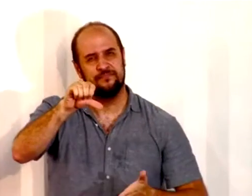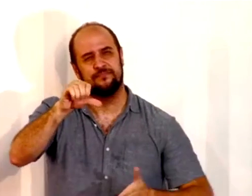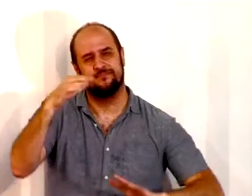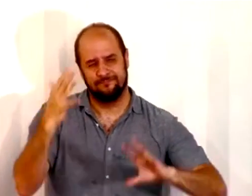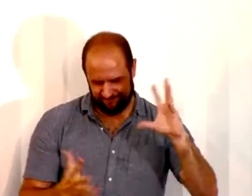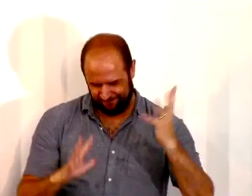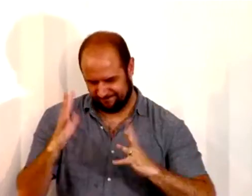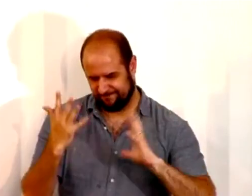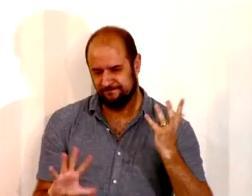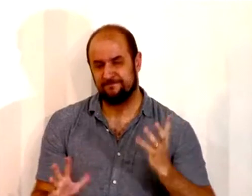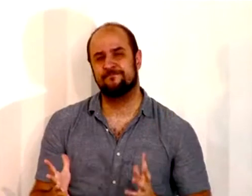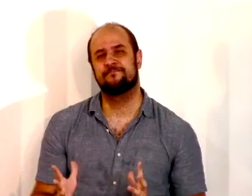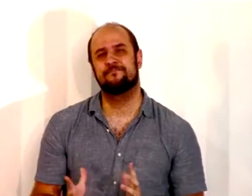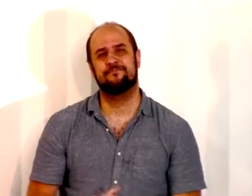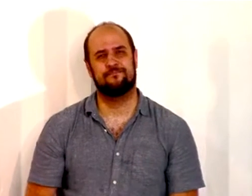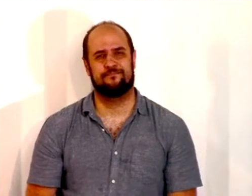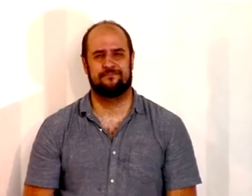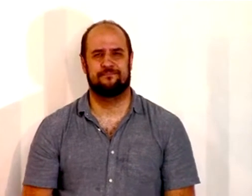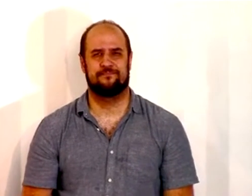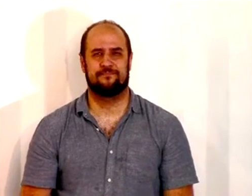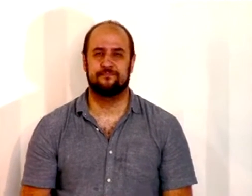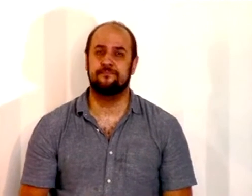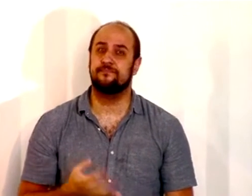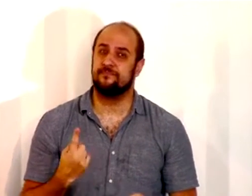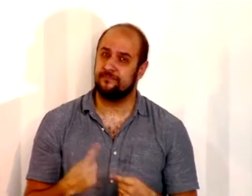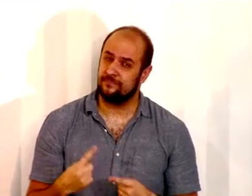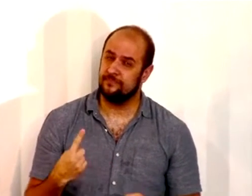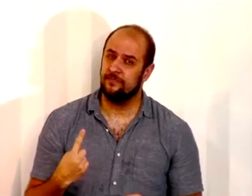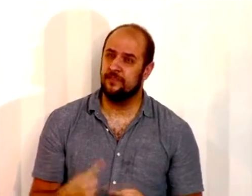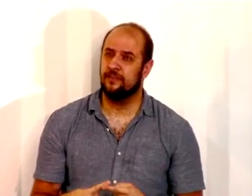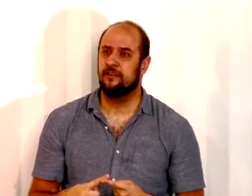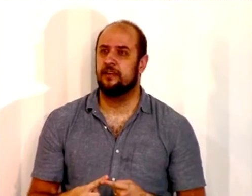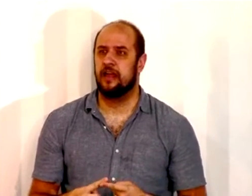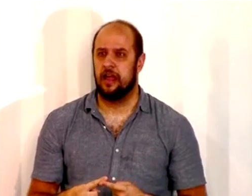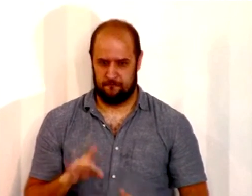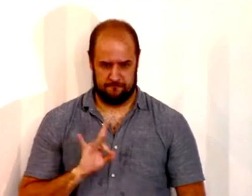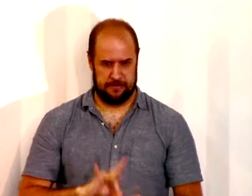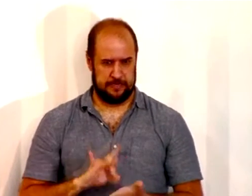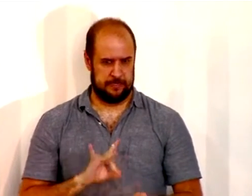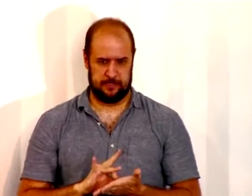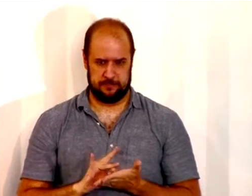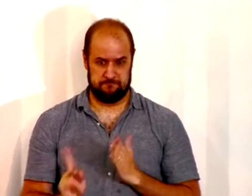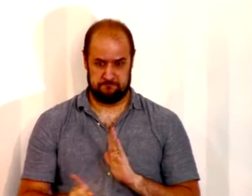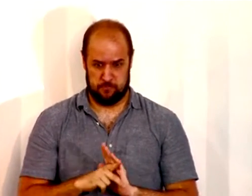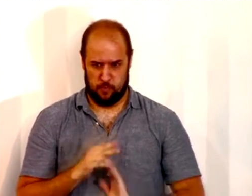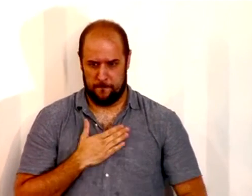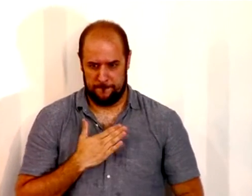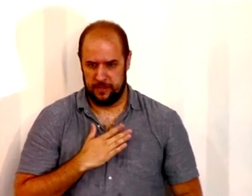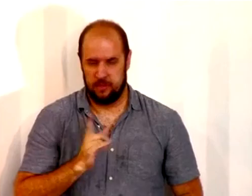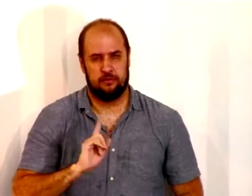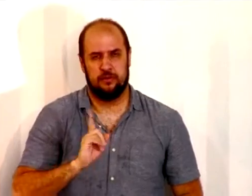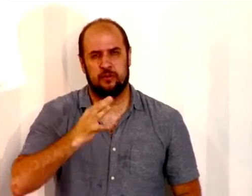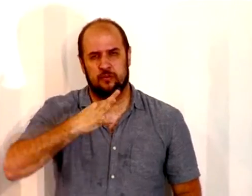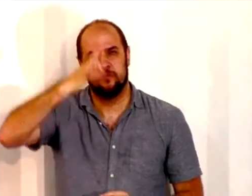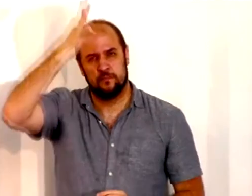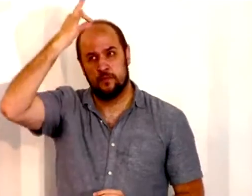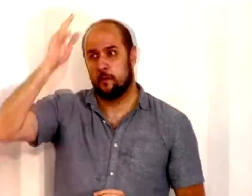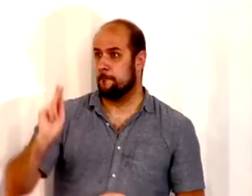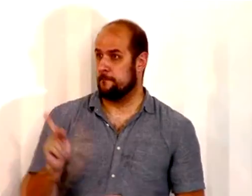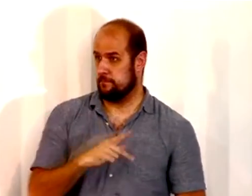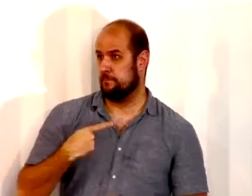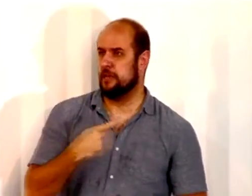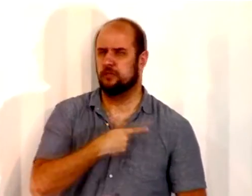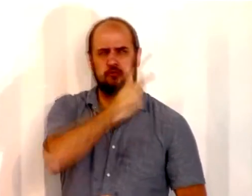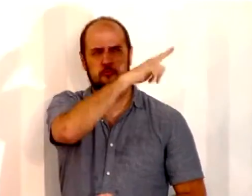vamos meditar nessa passagem, porque eu não sou aqui detentor dessas verdades. O Espírito Santo me ensinou, o reverendo Robert já